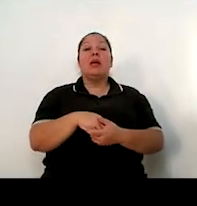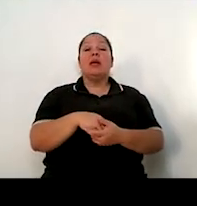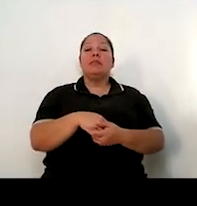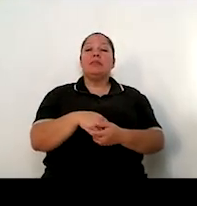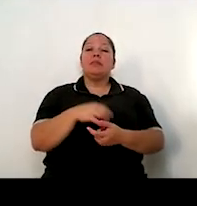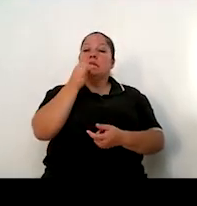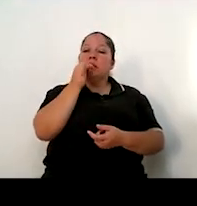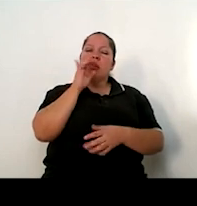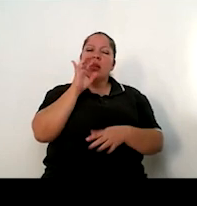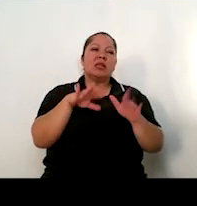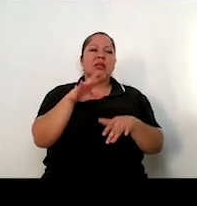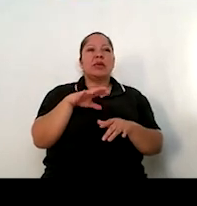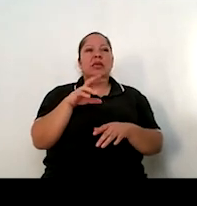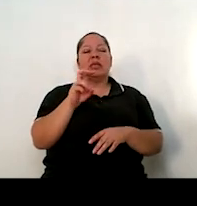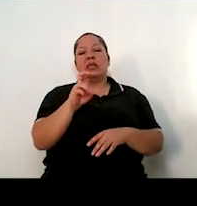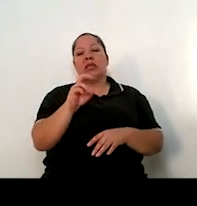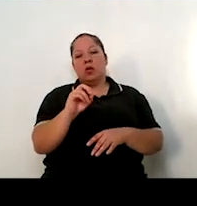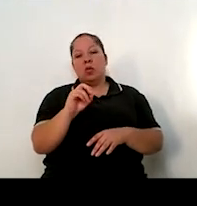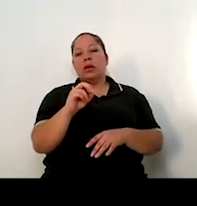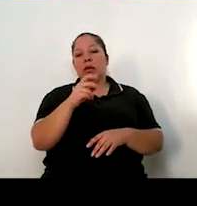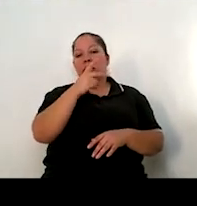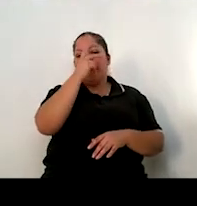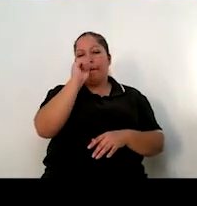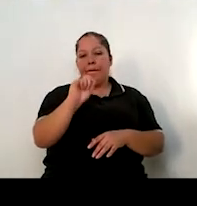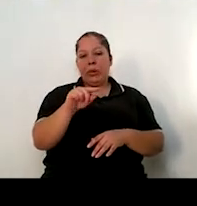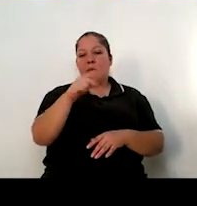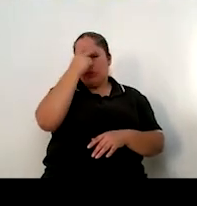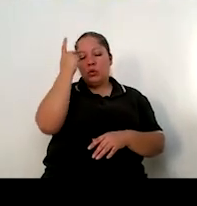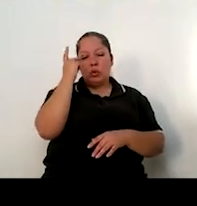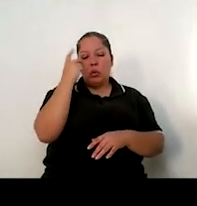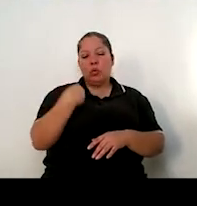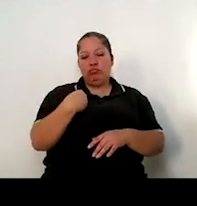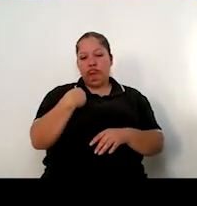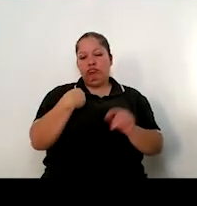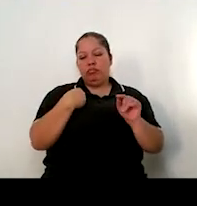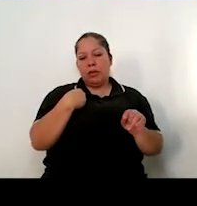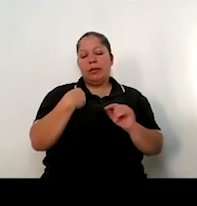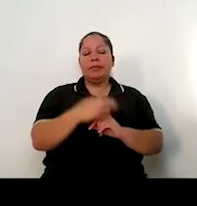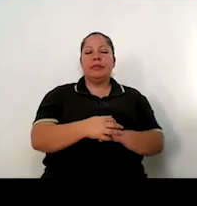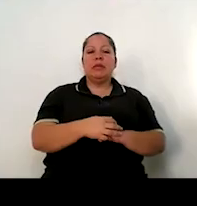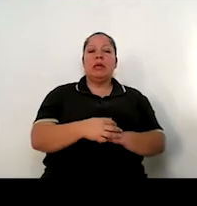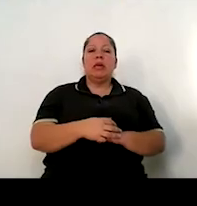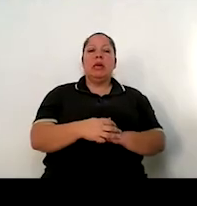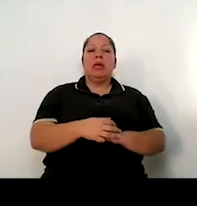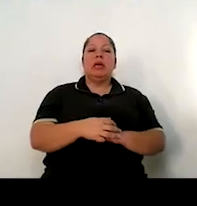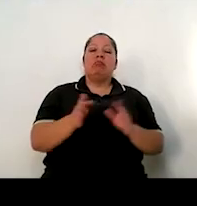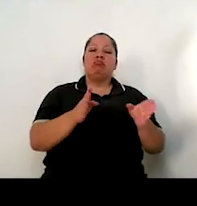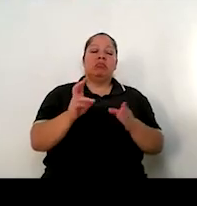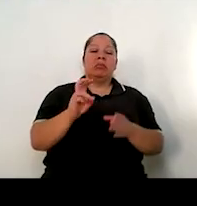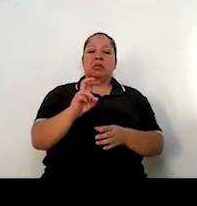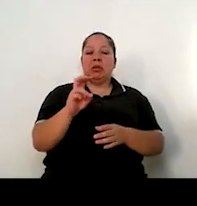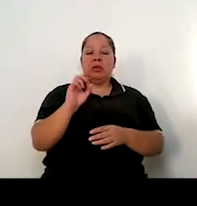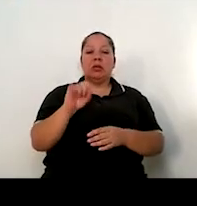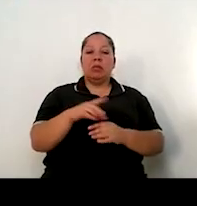têm em torno de 55 mil habitantes. A gente vai distribuir, vai rastrear a população